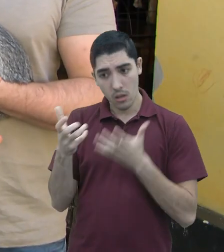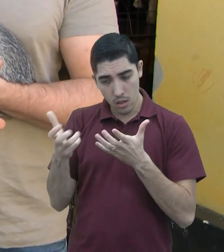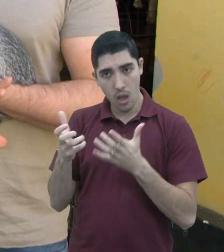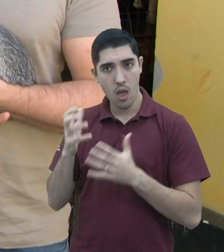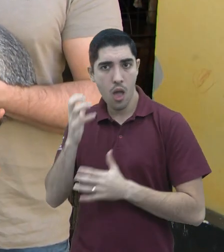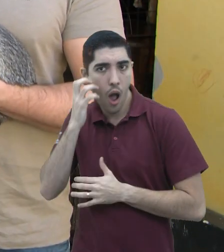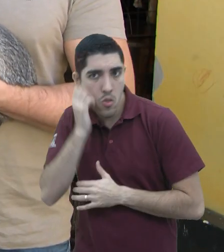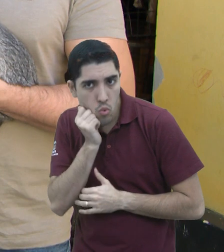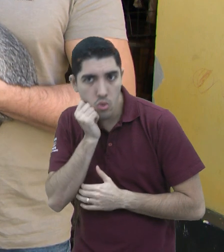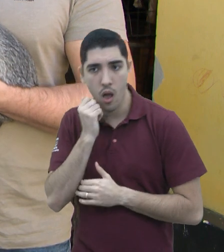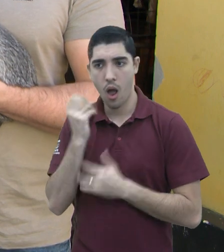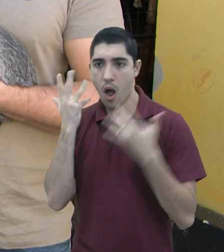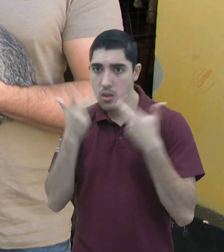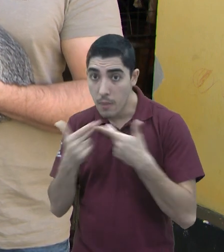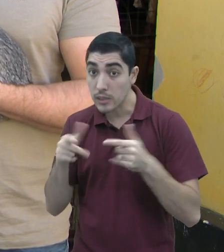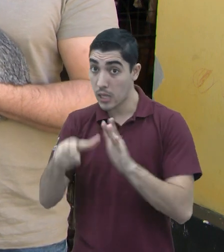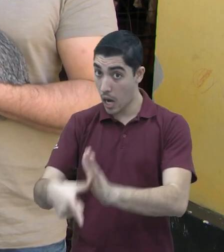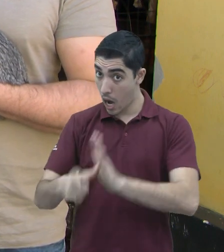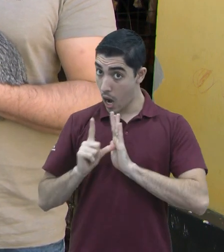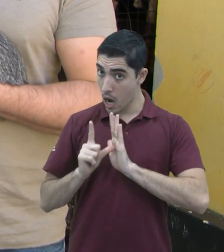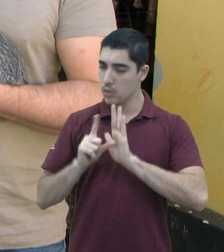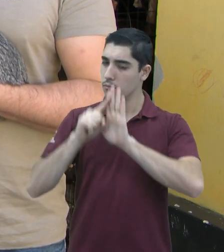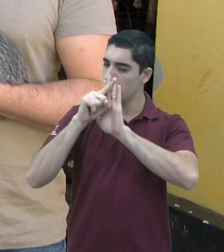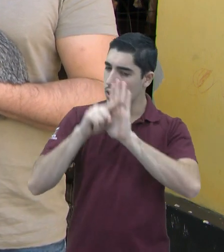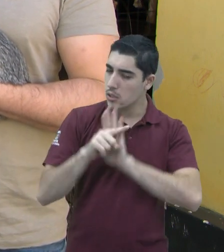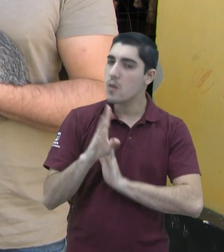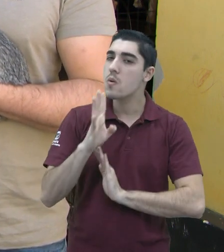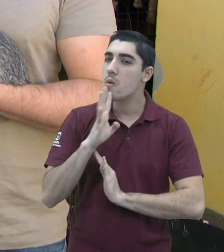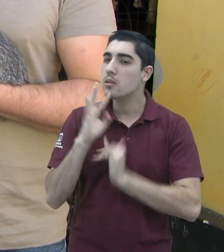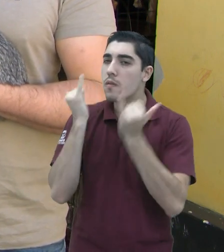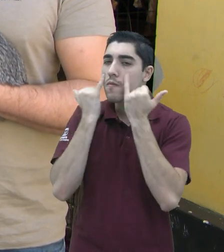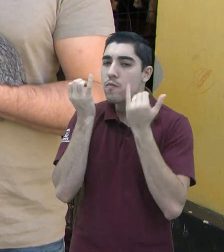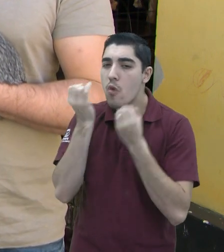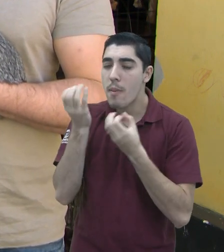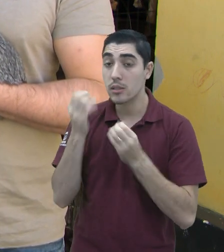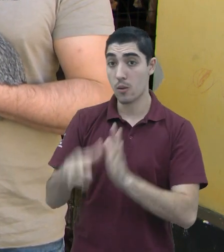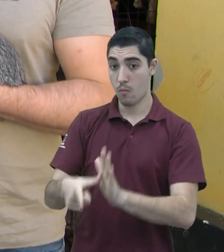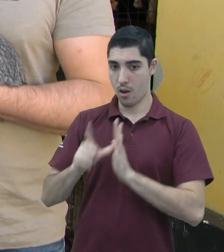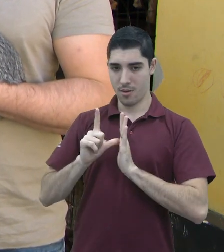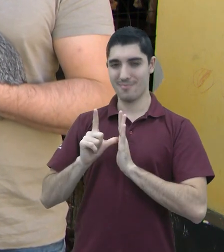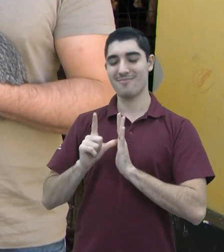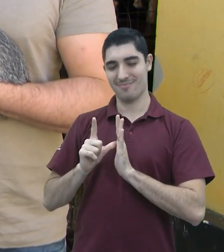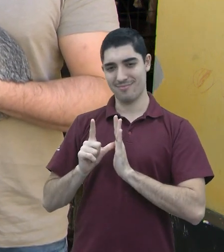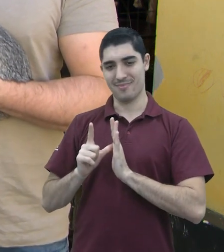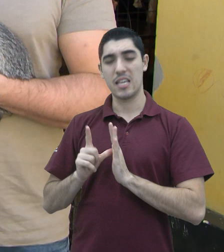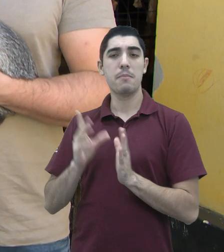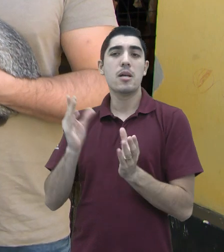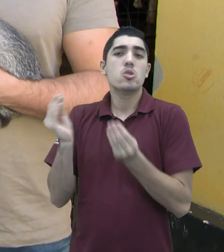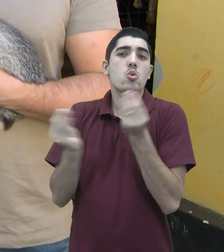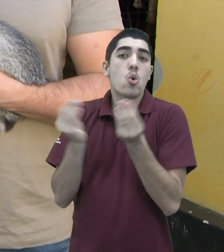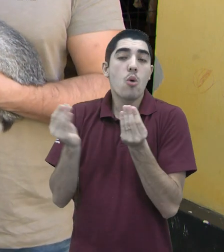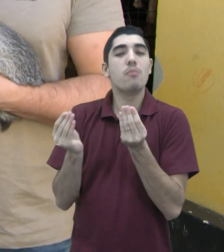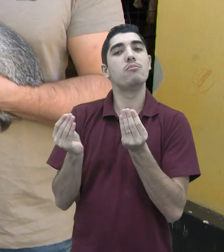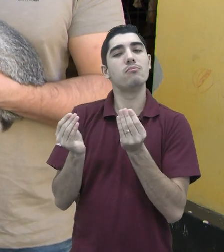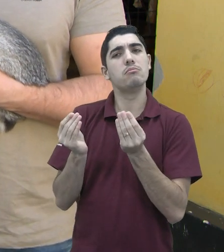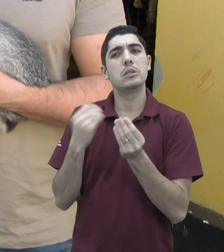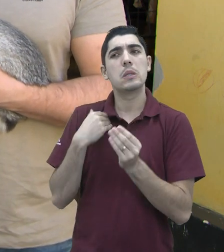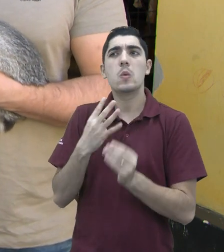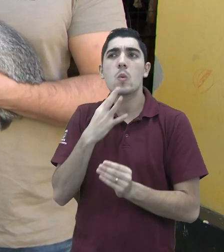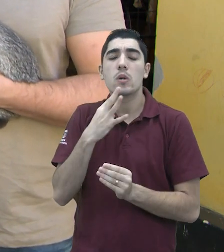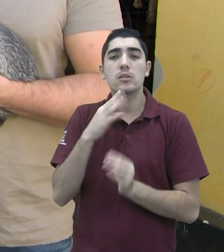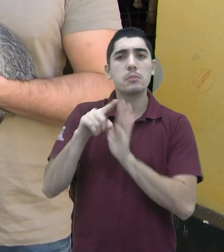levar um bichinho para casa, tem que buscar se informar a respeito dessa espécie antes, né? E como é que você faz